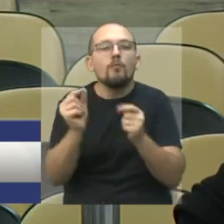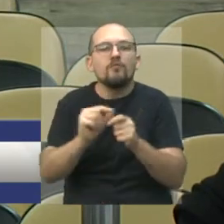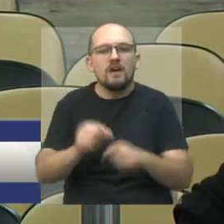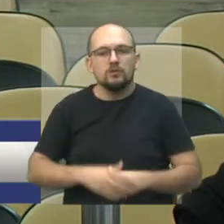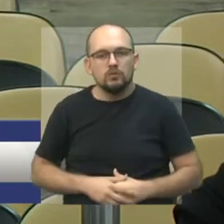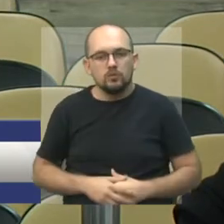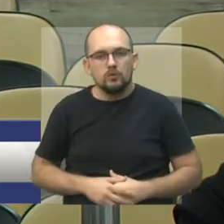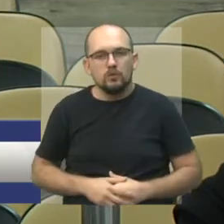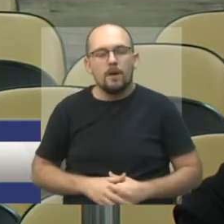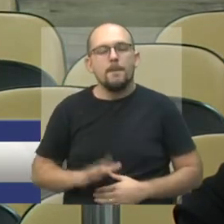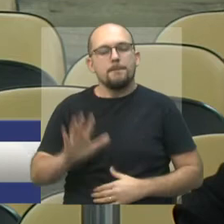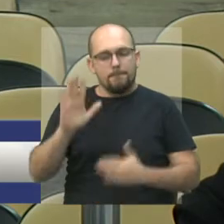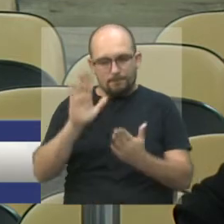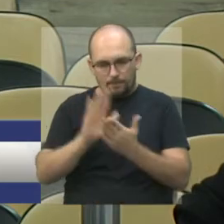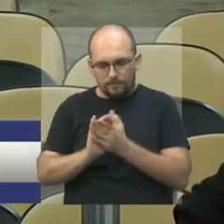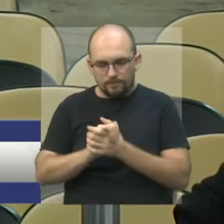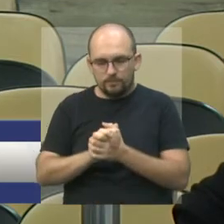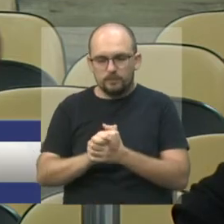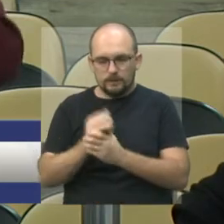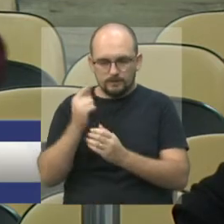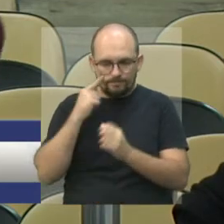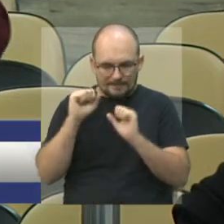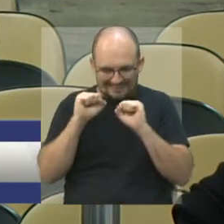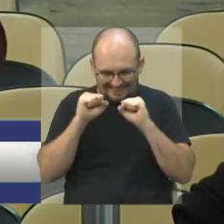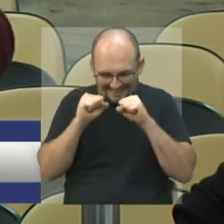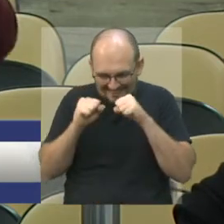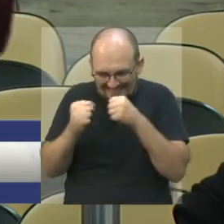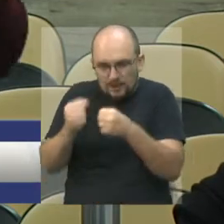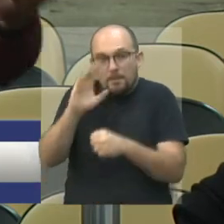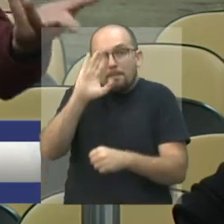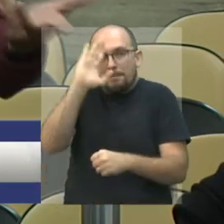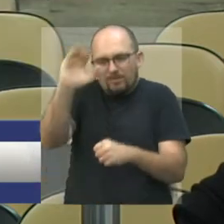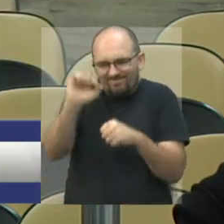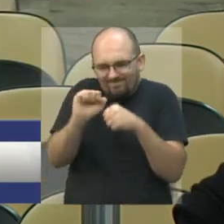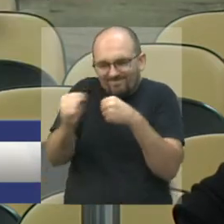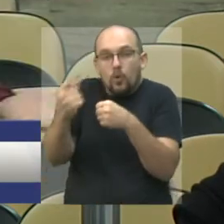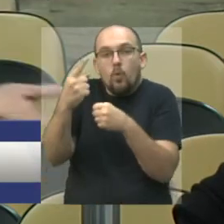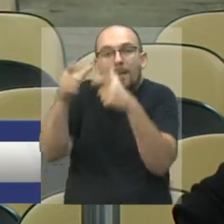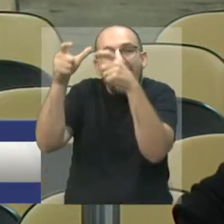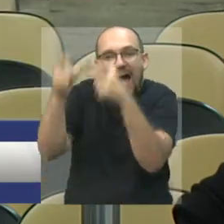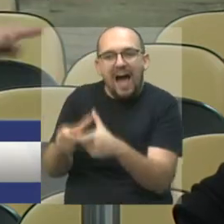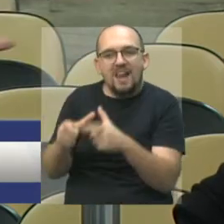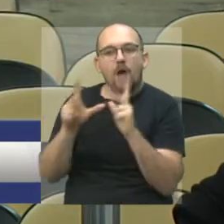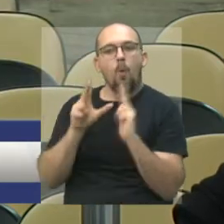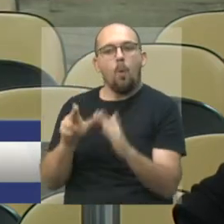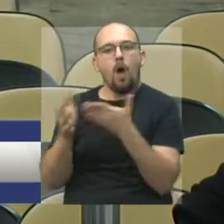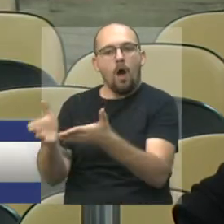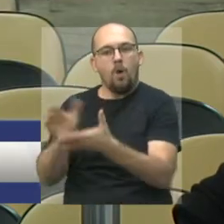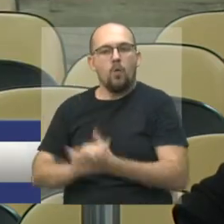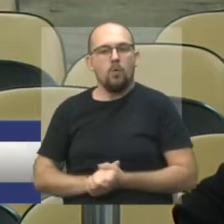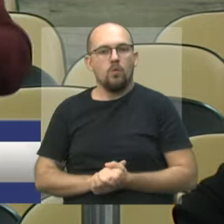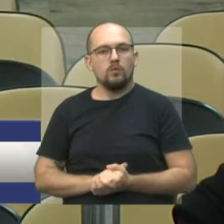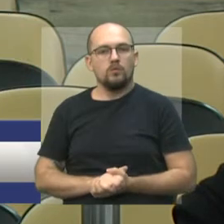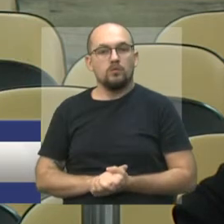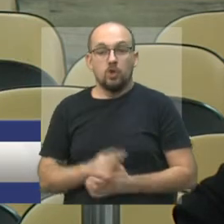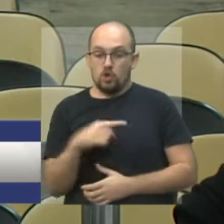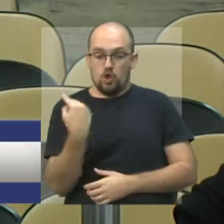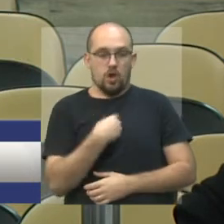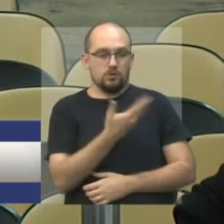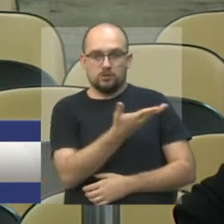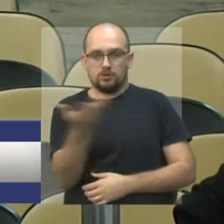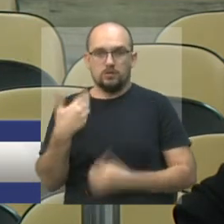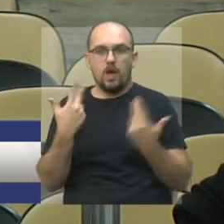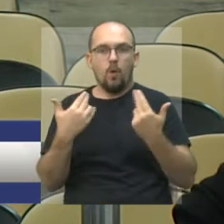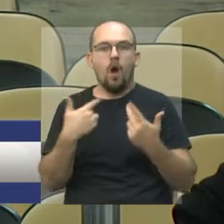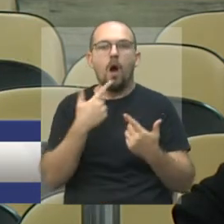vou concentrar, talvez, os meus esforços prioritariamente em uma área como essa, como a gente mesmo aqui, todos nós que estamos